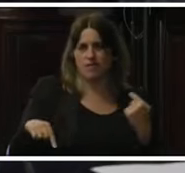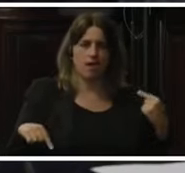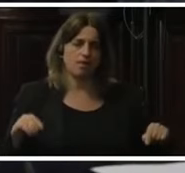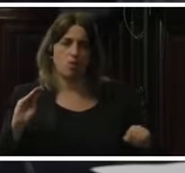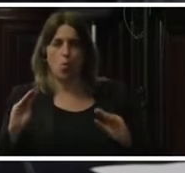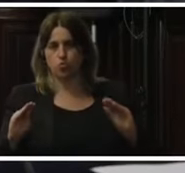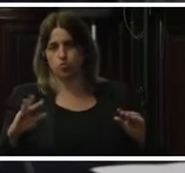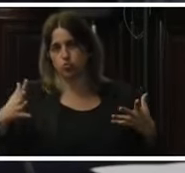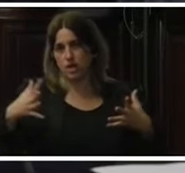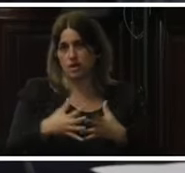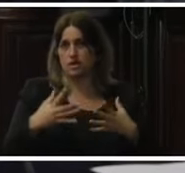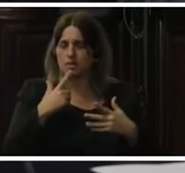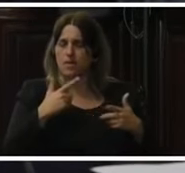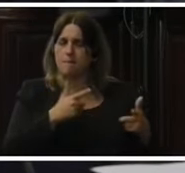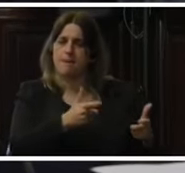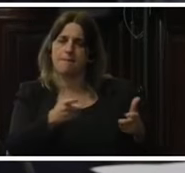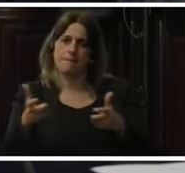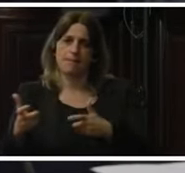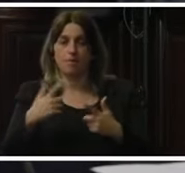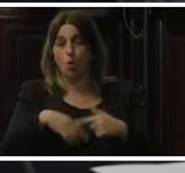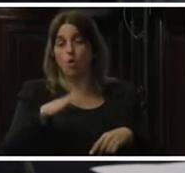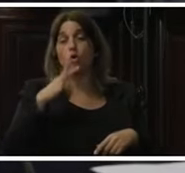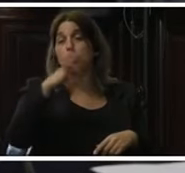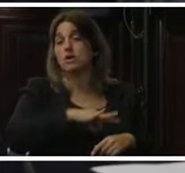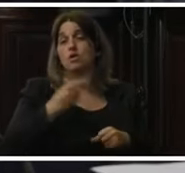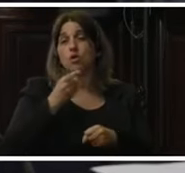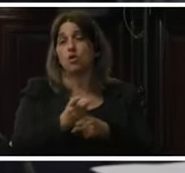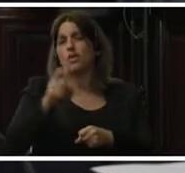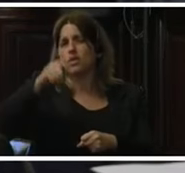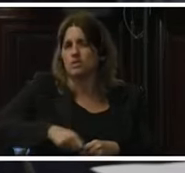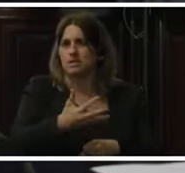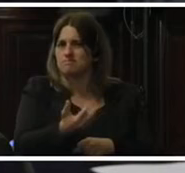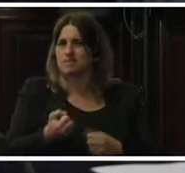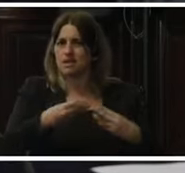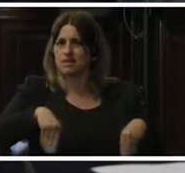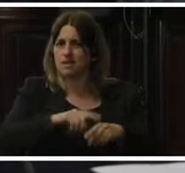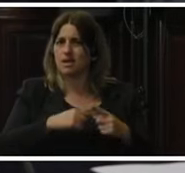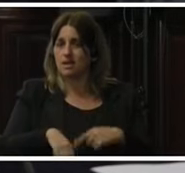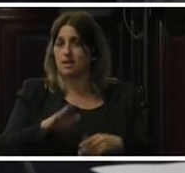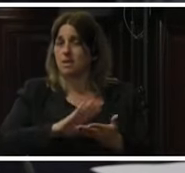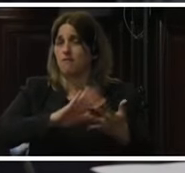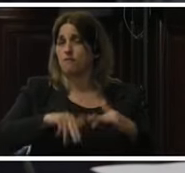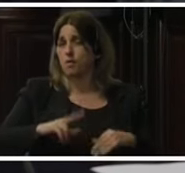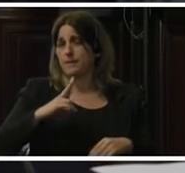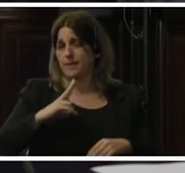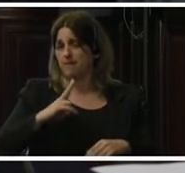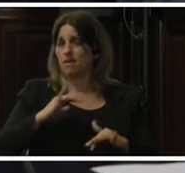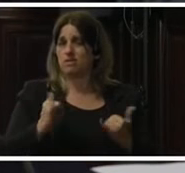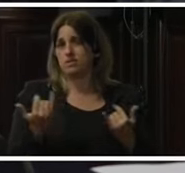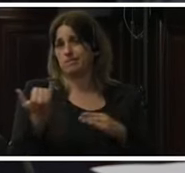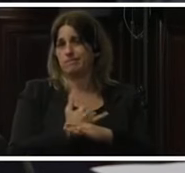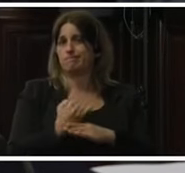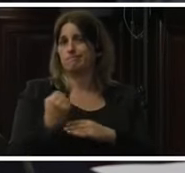e demonstrações cotidianas de racismo privado institucional como exemplo podemos citar o estado de mato grosso do sul